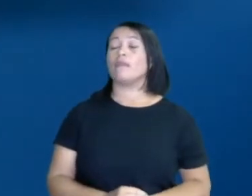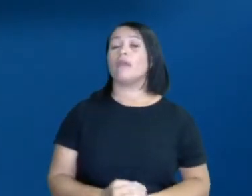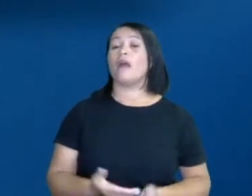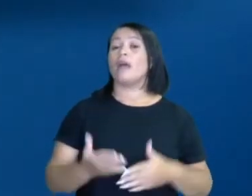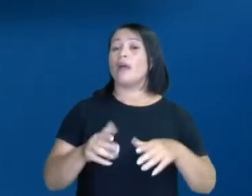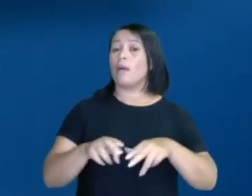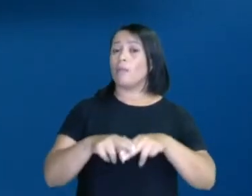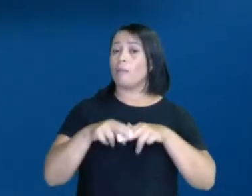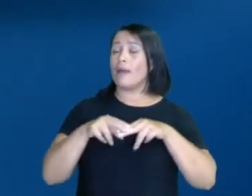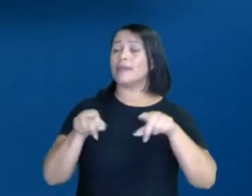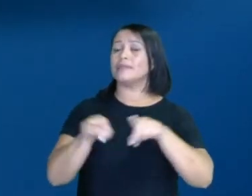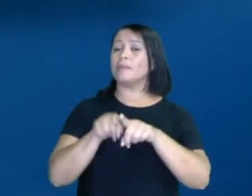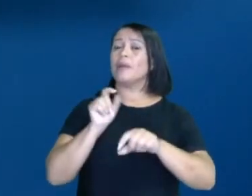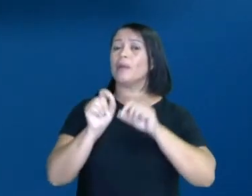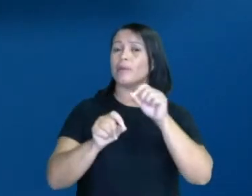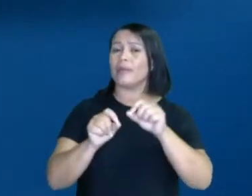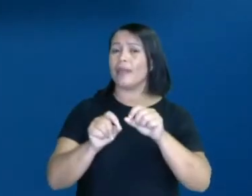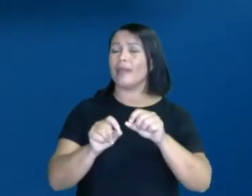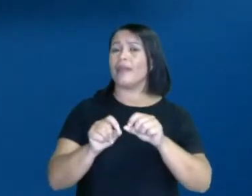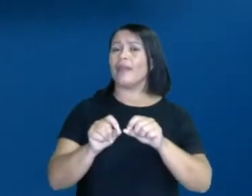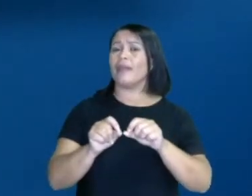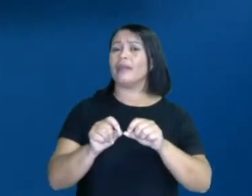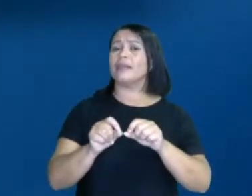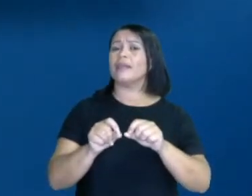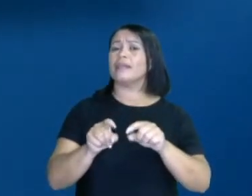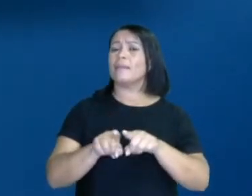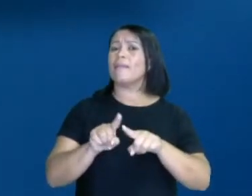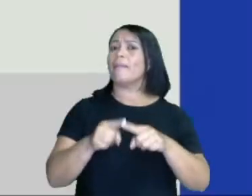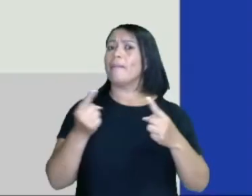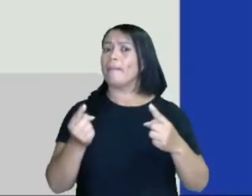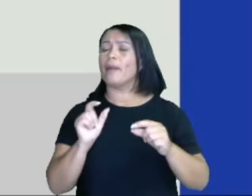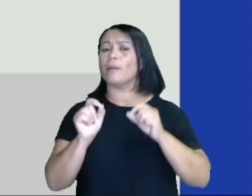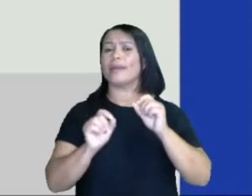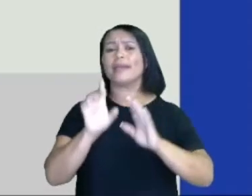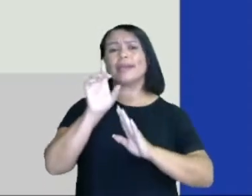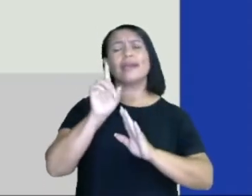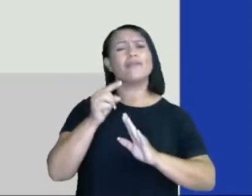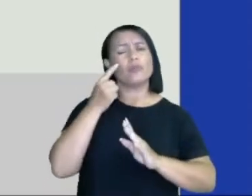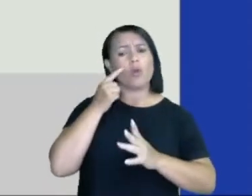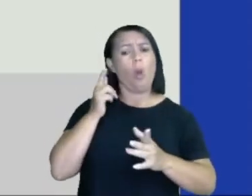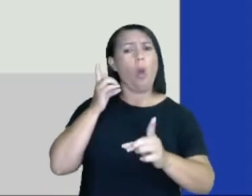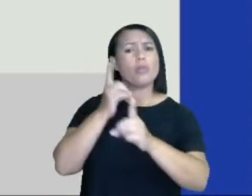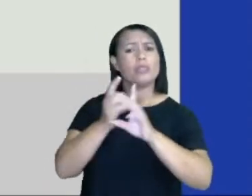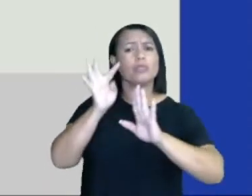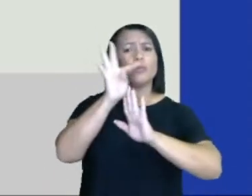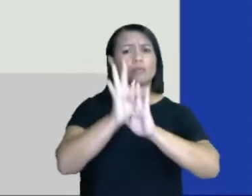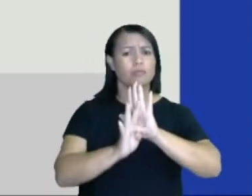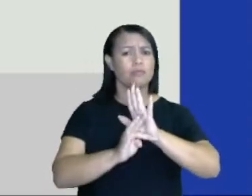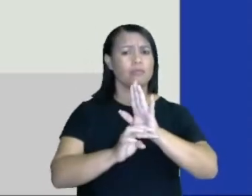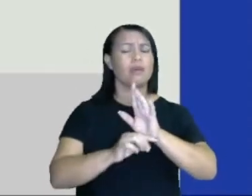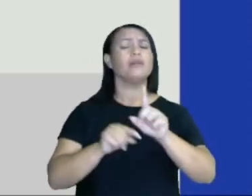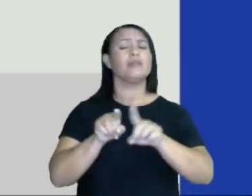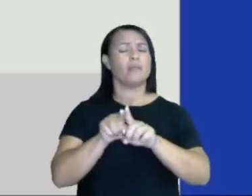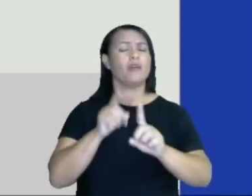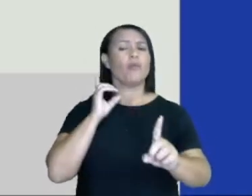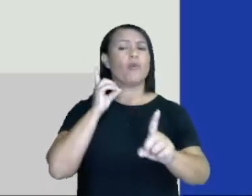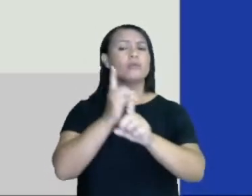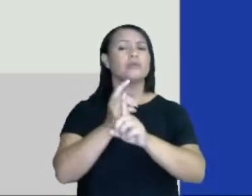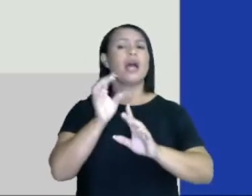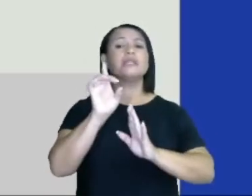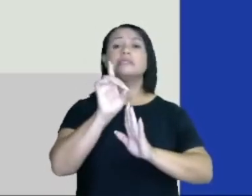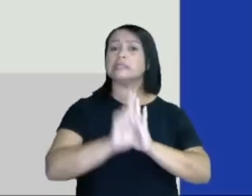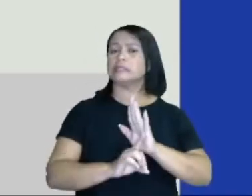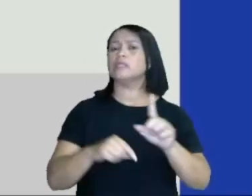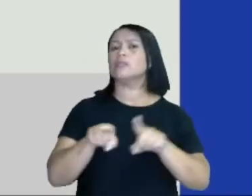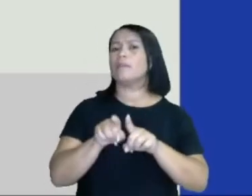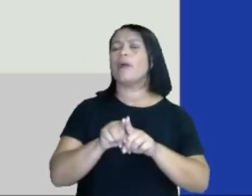Porém, ainda dentro dos temas que vocês vão encontrar, dentro dos textos normativos, também vocês vão encontrar direitos, tá? Também